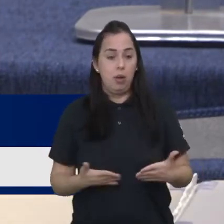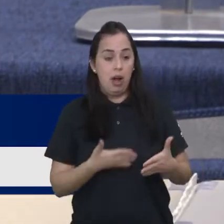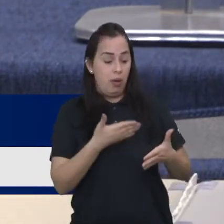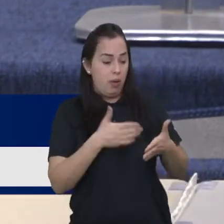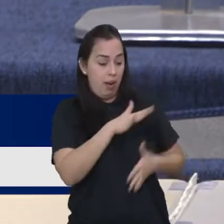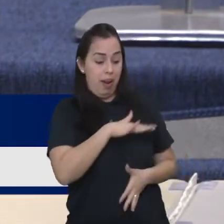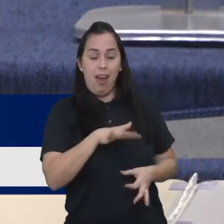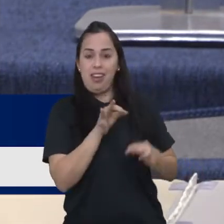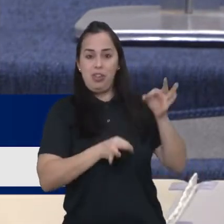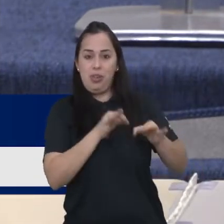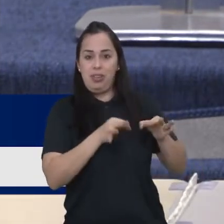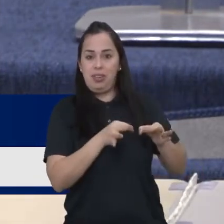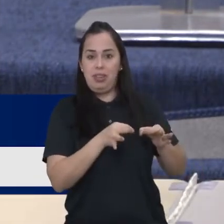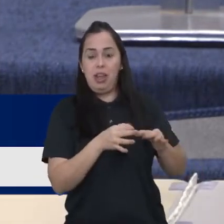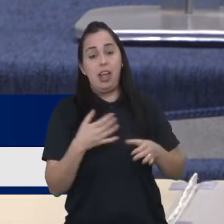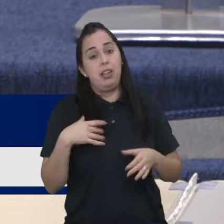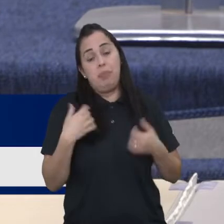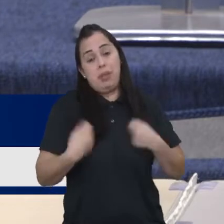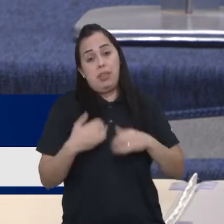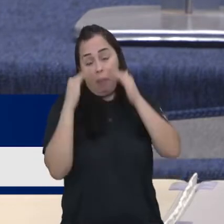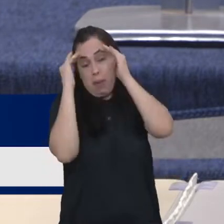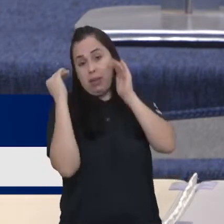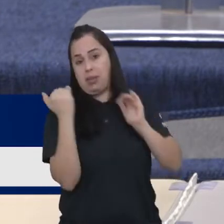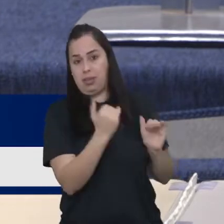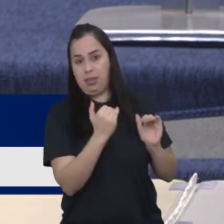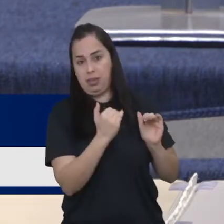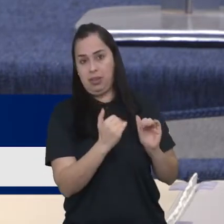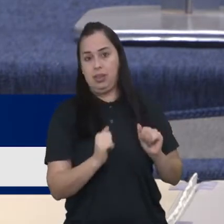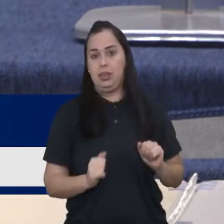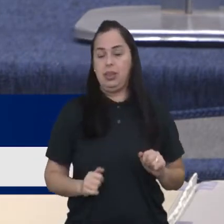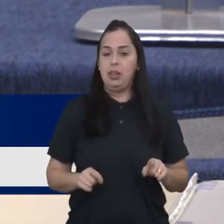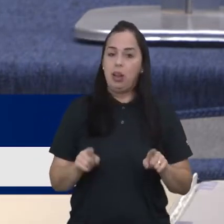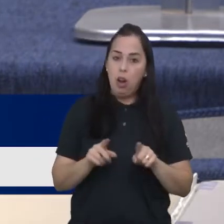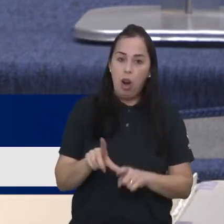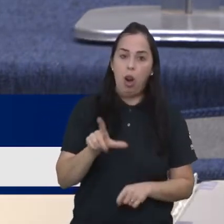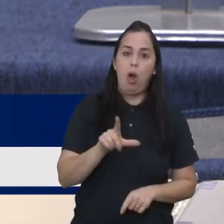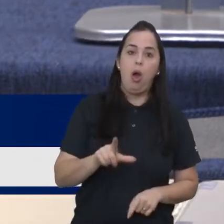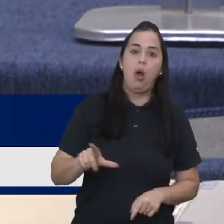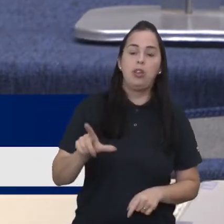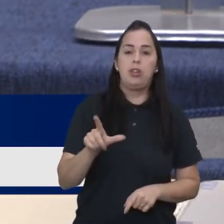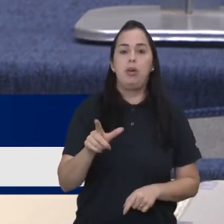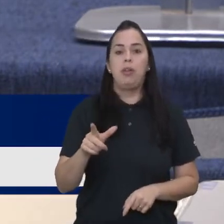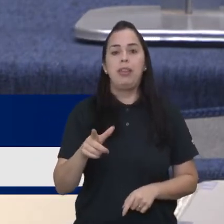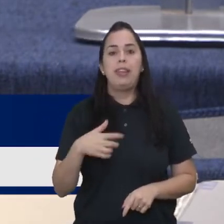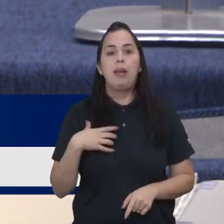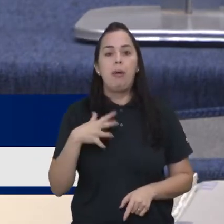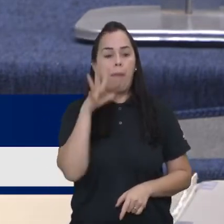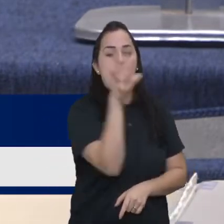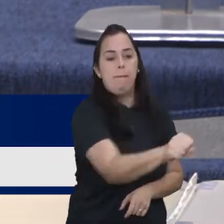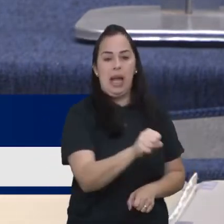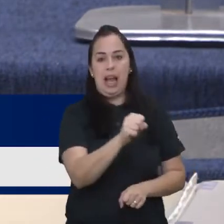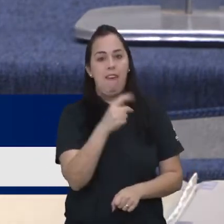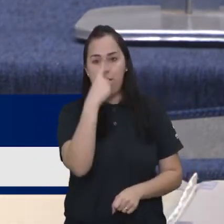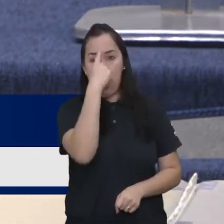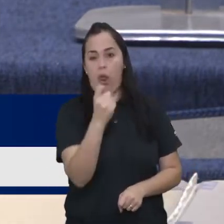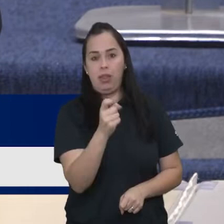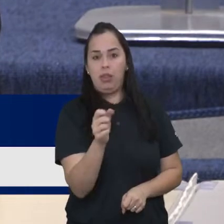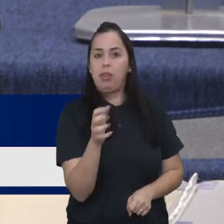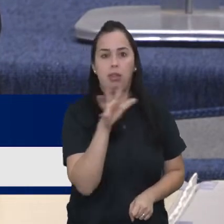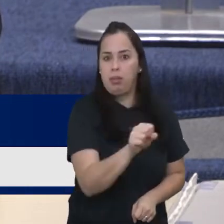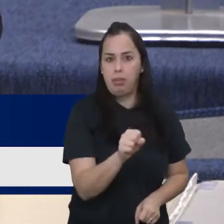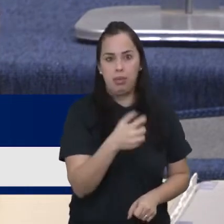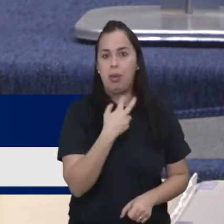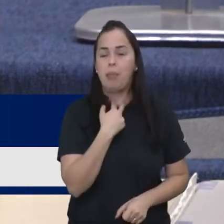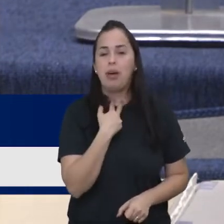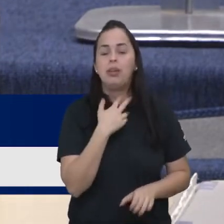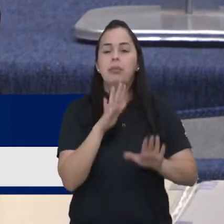fazer. Só cumprir a ordem que a gente vai garantir a integridade das pessoas, quando seja feito de forma violenta, etc. É a única intervenção que a gente